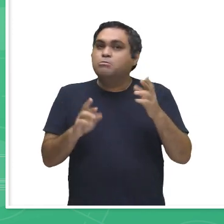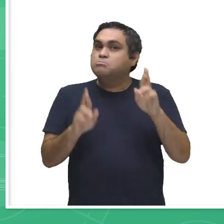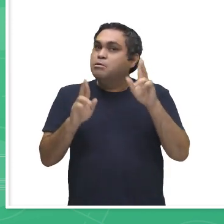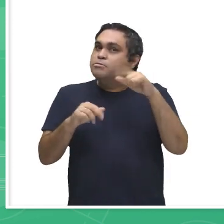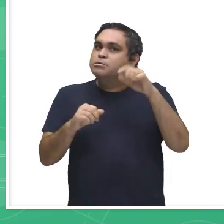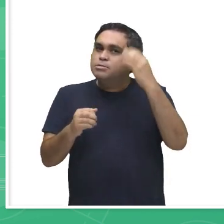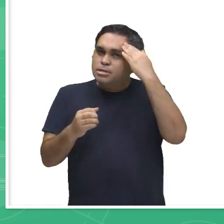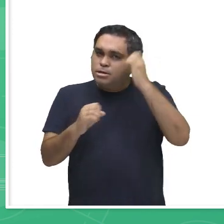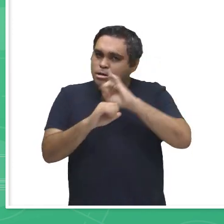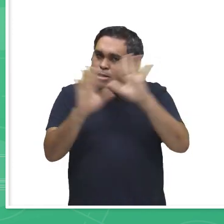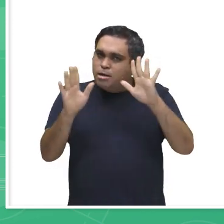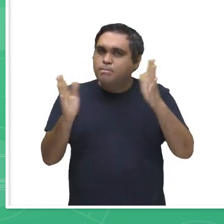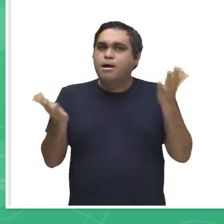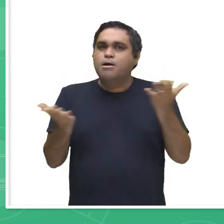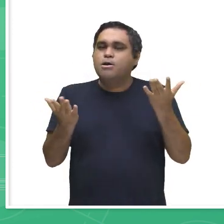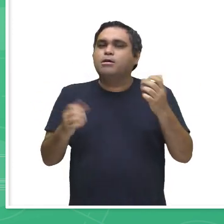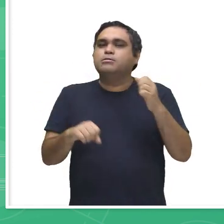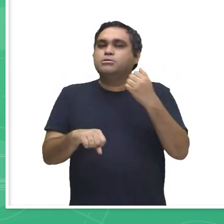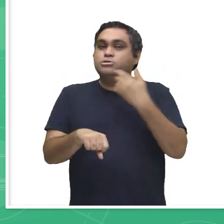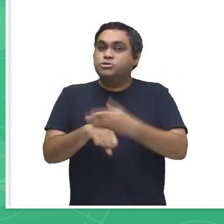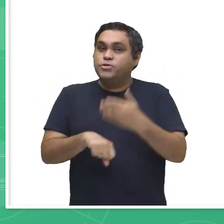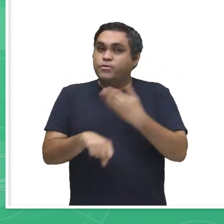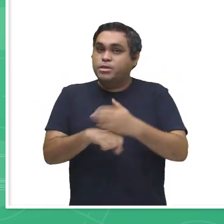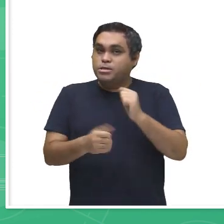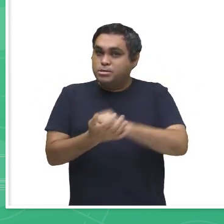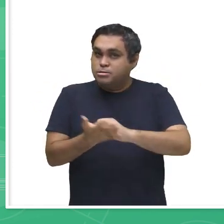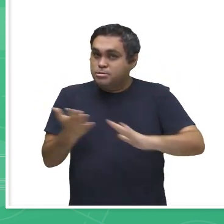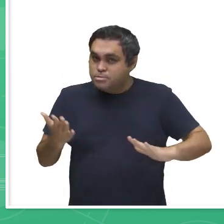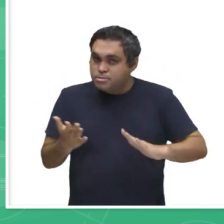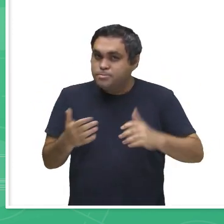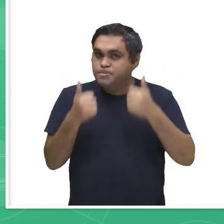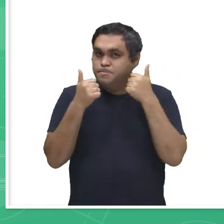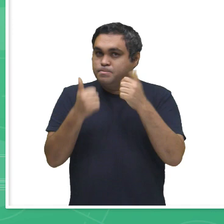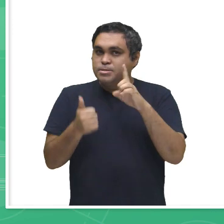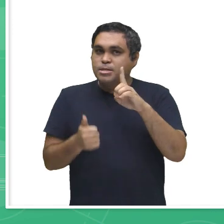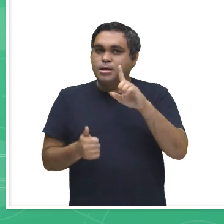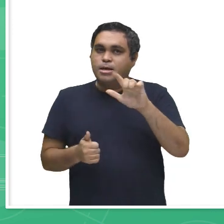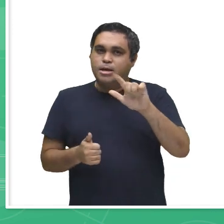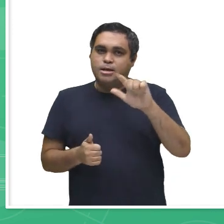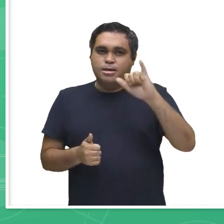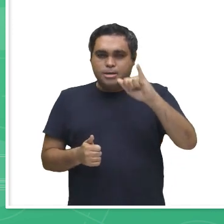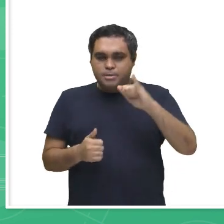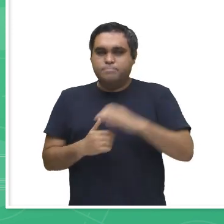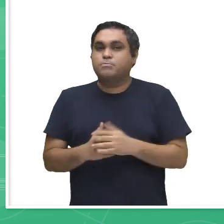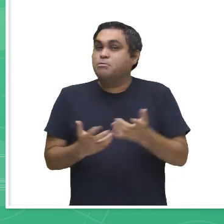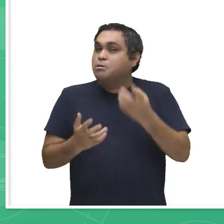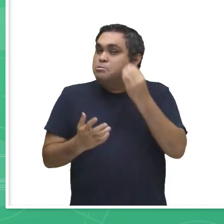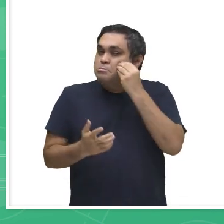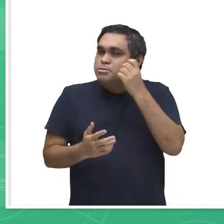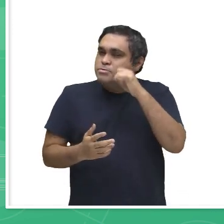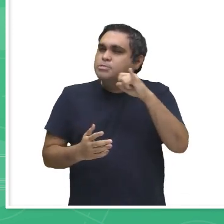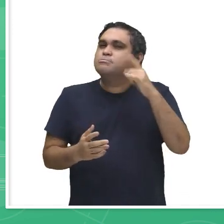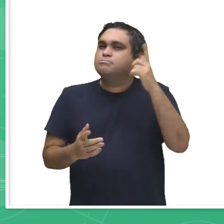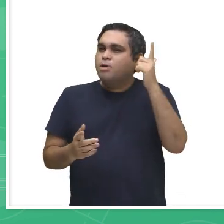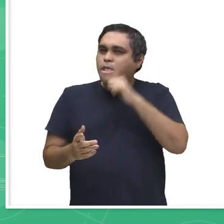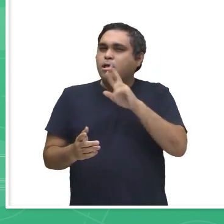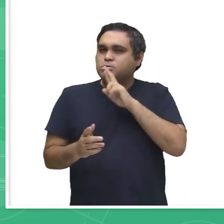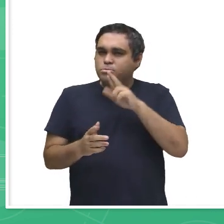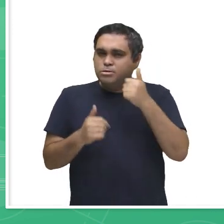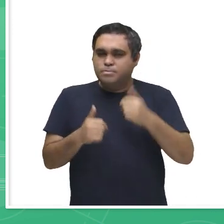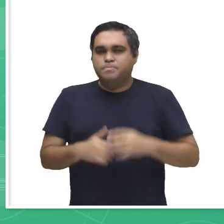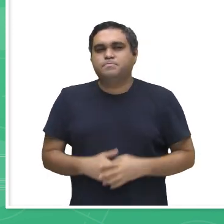agora nós temos a nossa dinâmica local interativa e eu quero ver se vocês prestaram realmente atenção na aula.